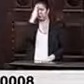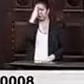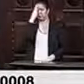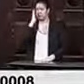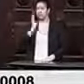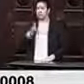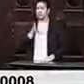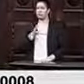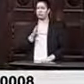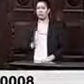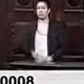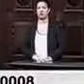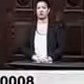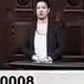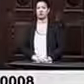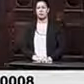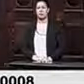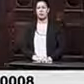Nós sabemos